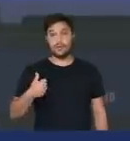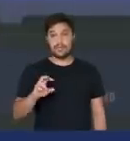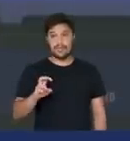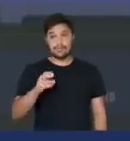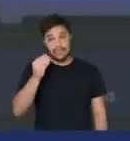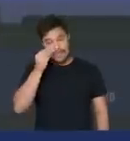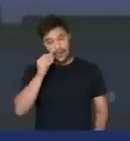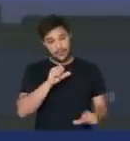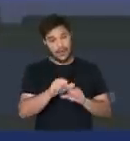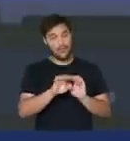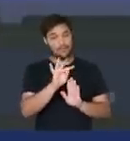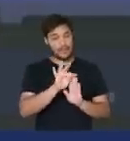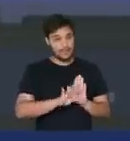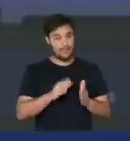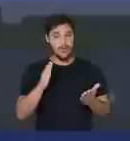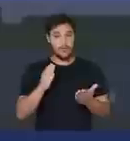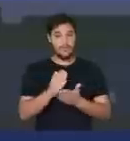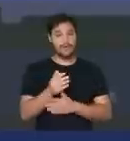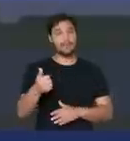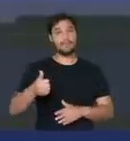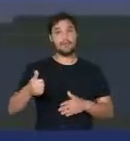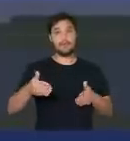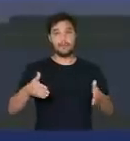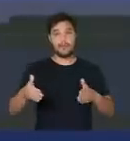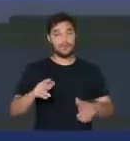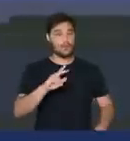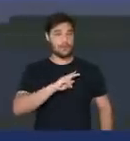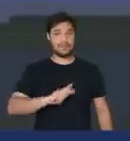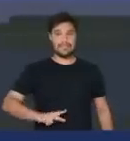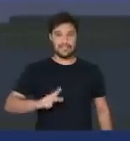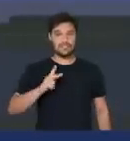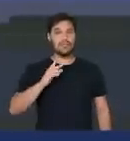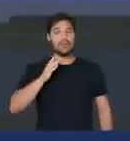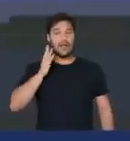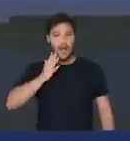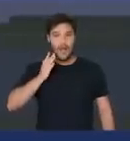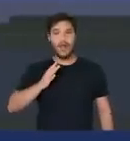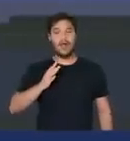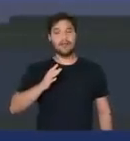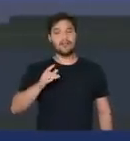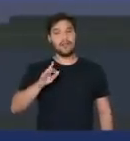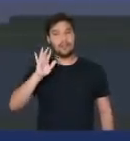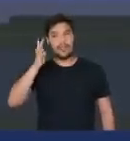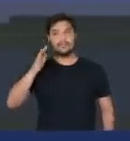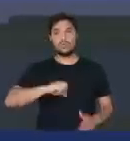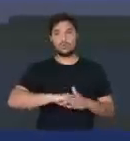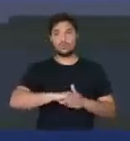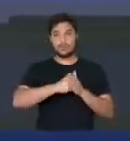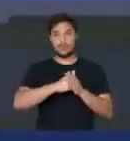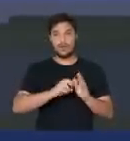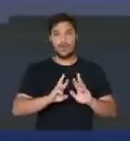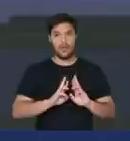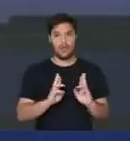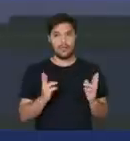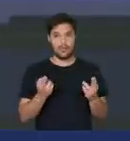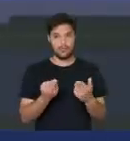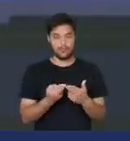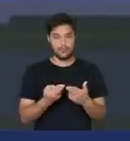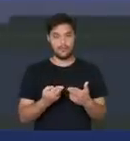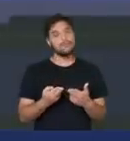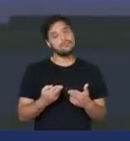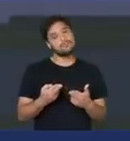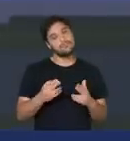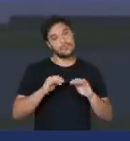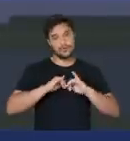15, para tentar alterar o texto base aprovado em primeiro turno, o presidente da Câmara, deputado Arthur Lira, decidiu suspender a sessão